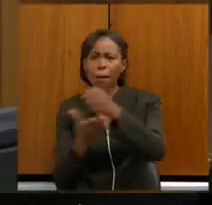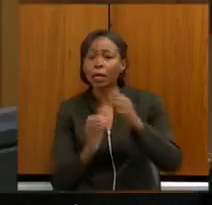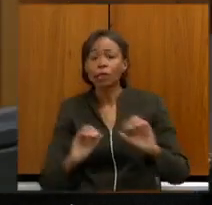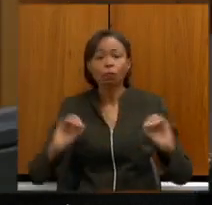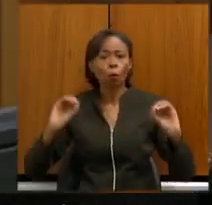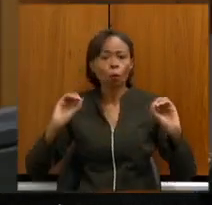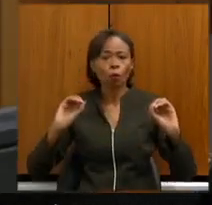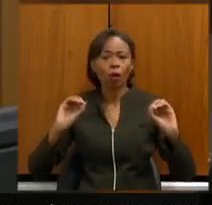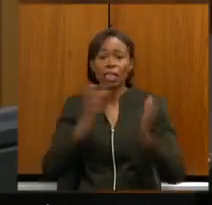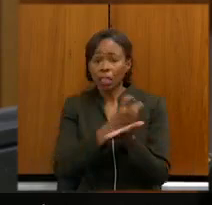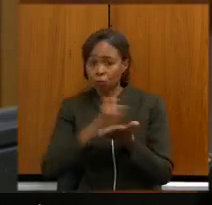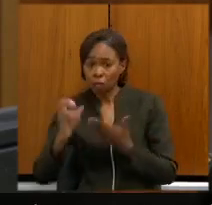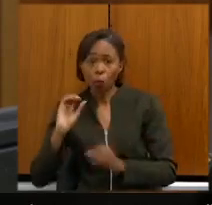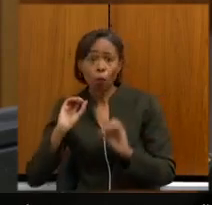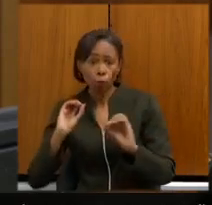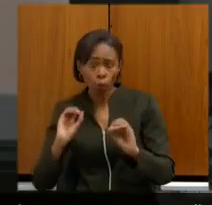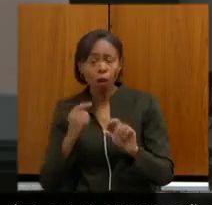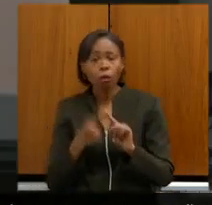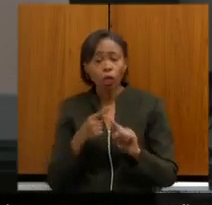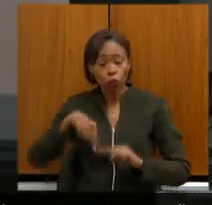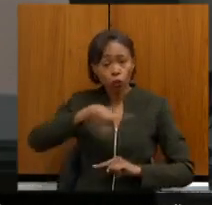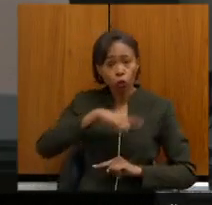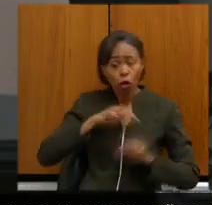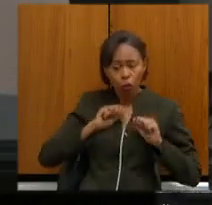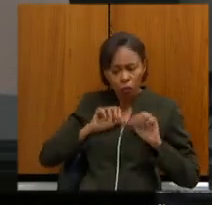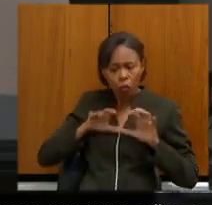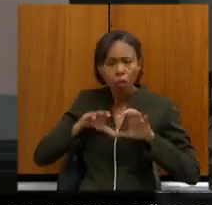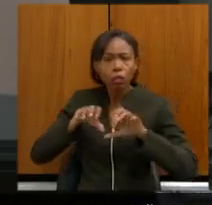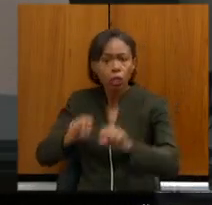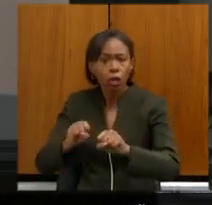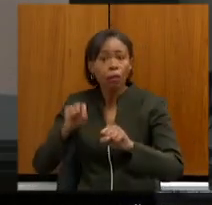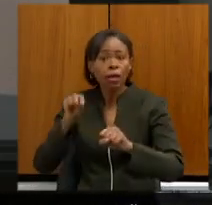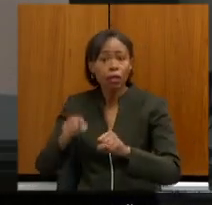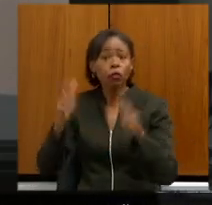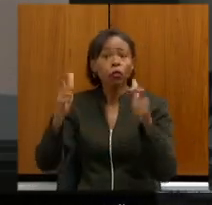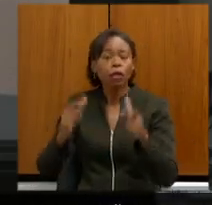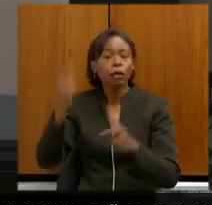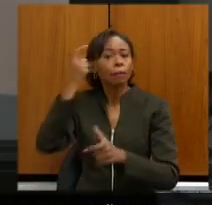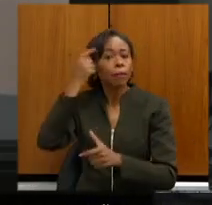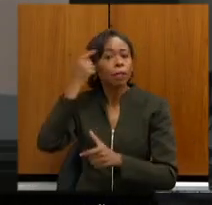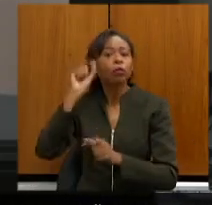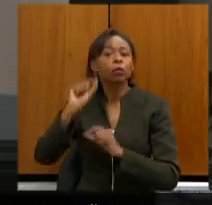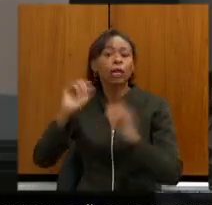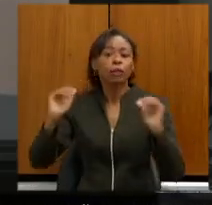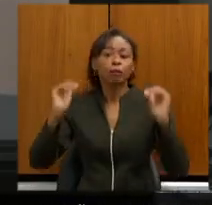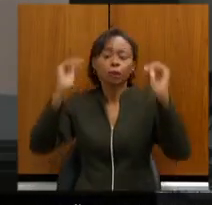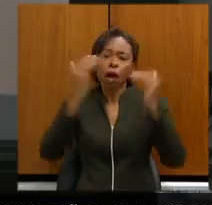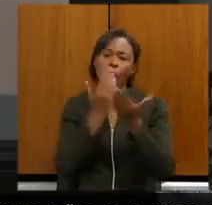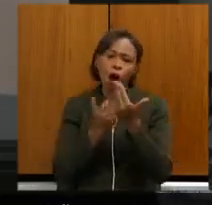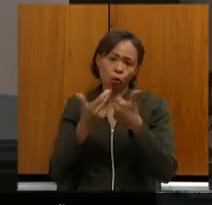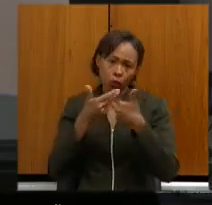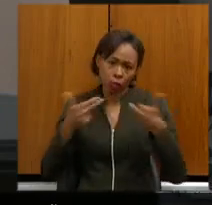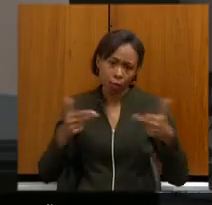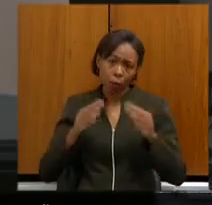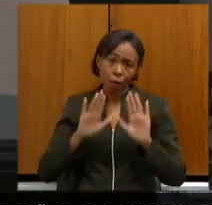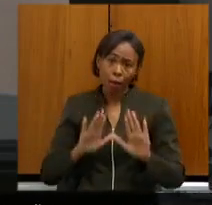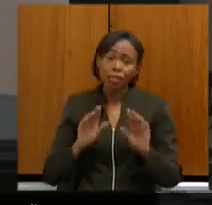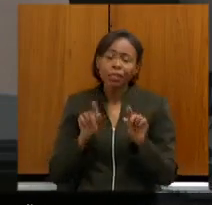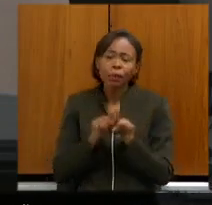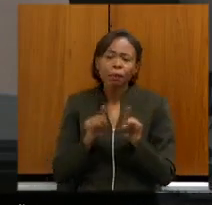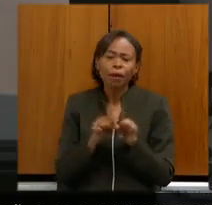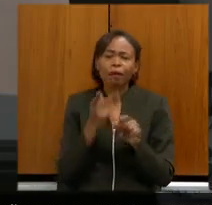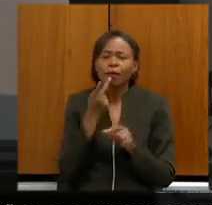ocupamos esse território Nós também pensamos não somente ou soberania alimentar mais falar de Saborear